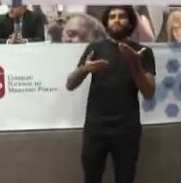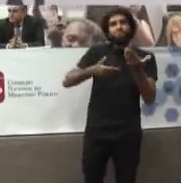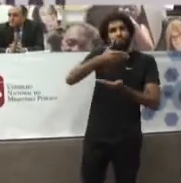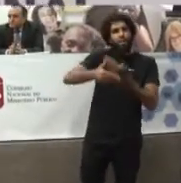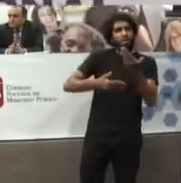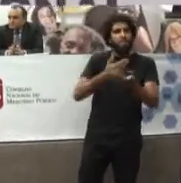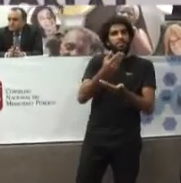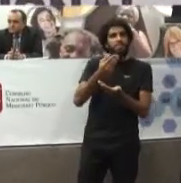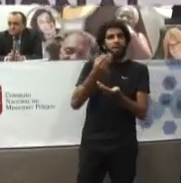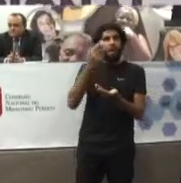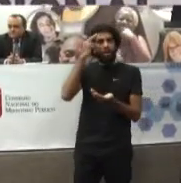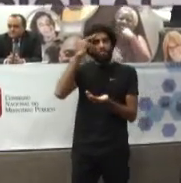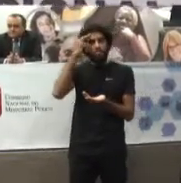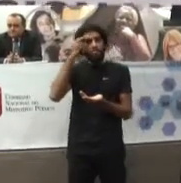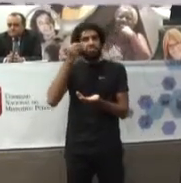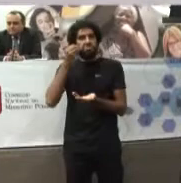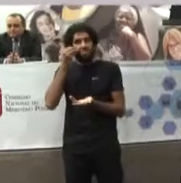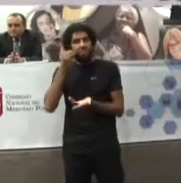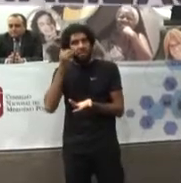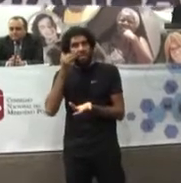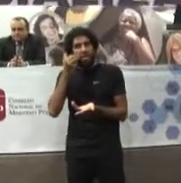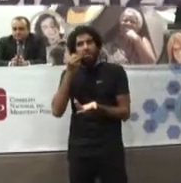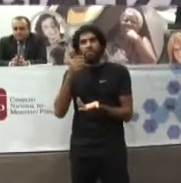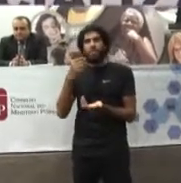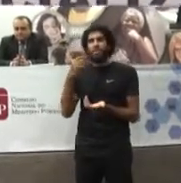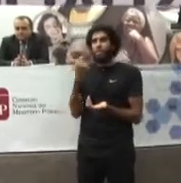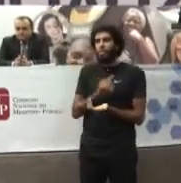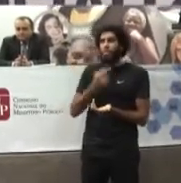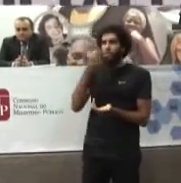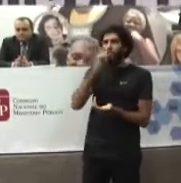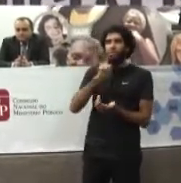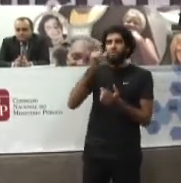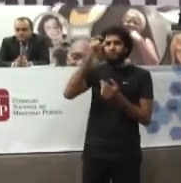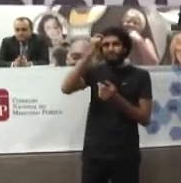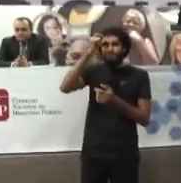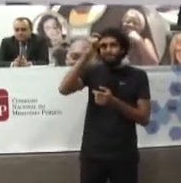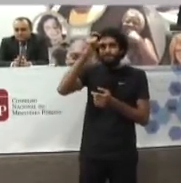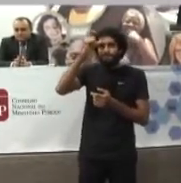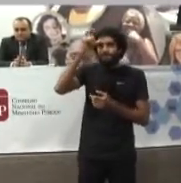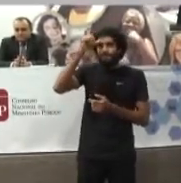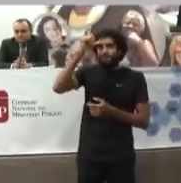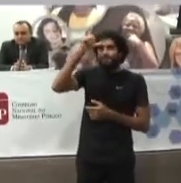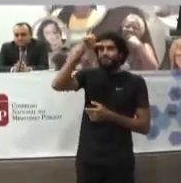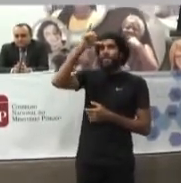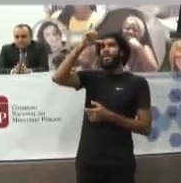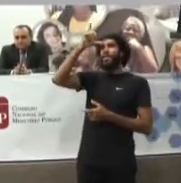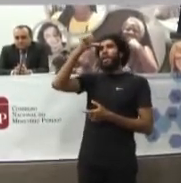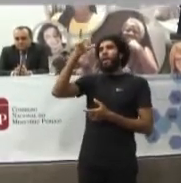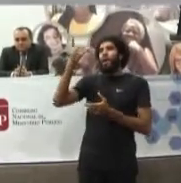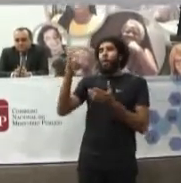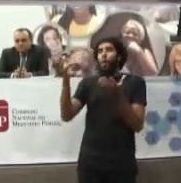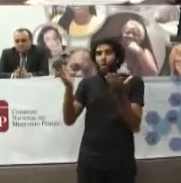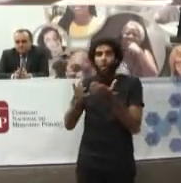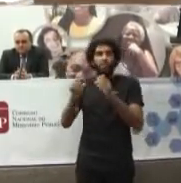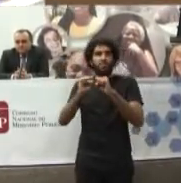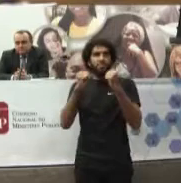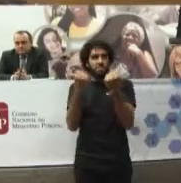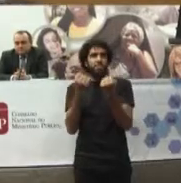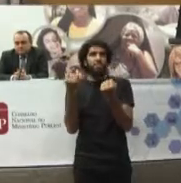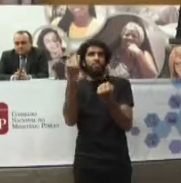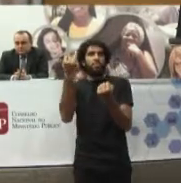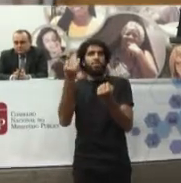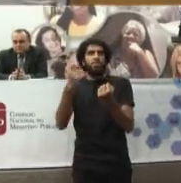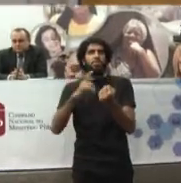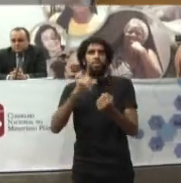reflexões que a gente tem conseguido acumular a partir desse lugar da gestão participativa